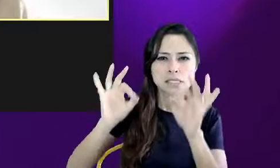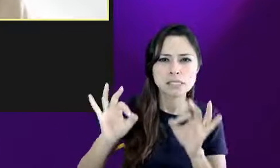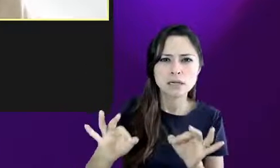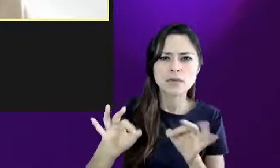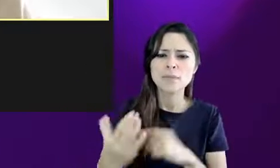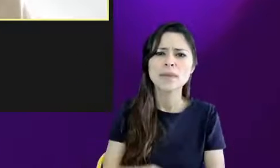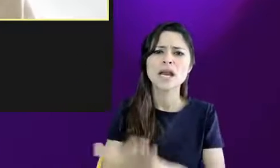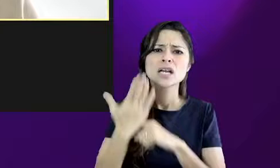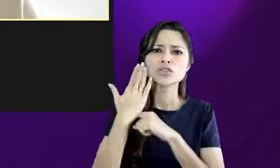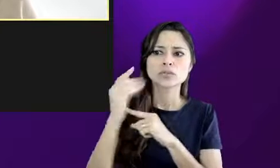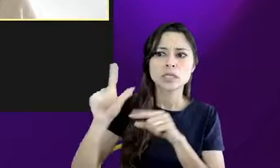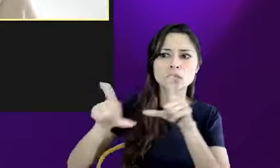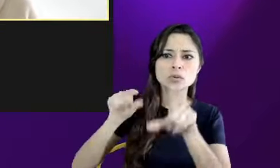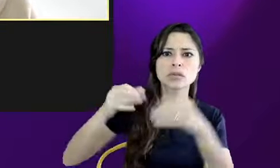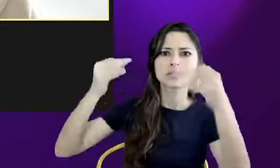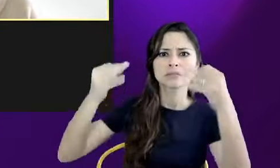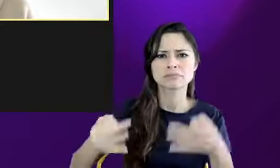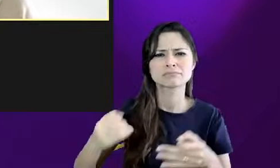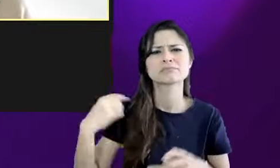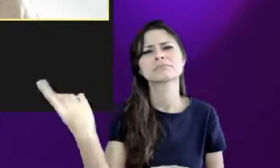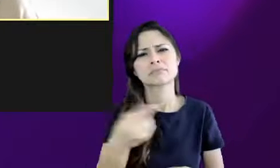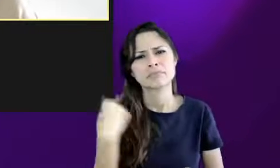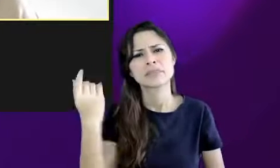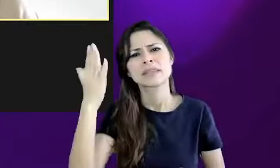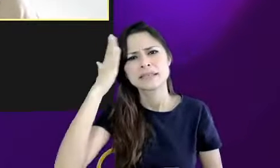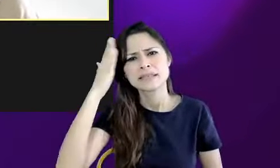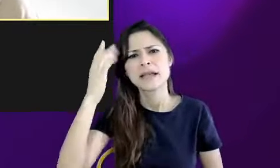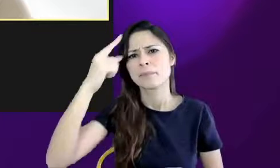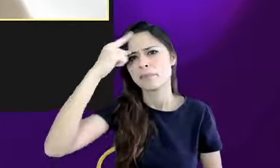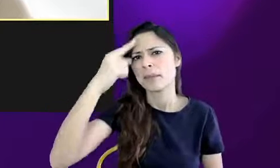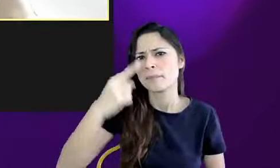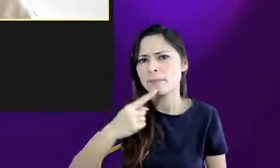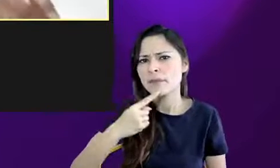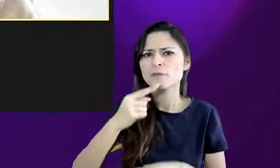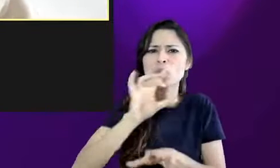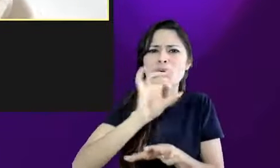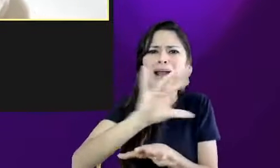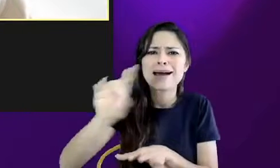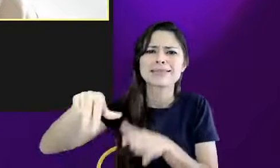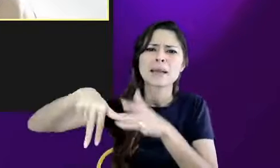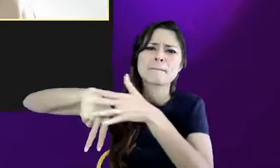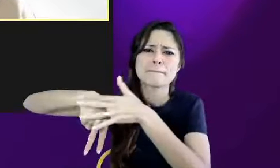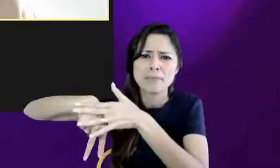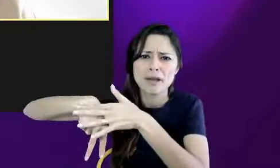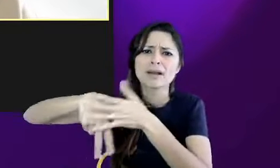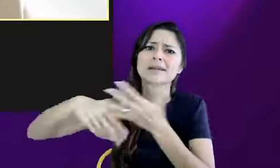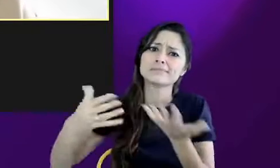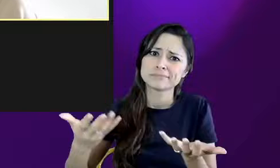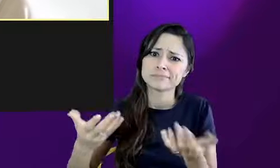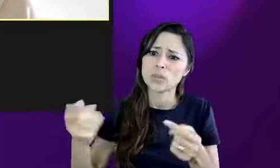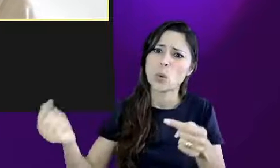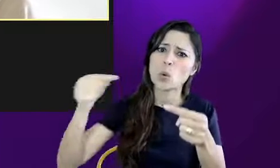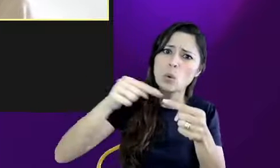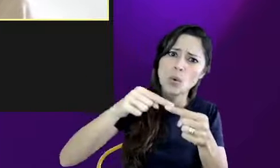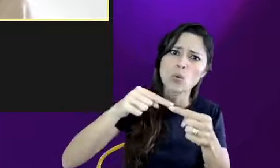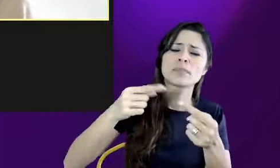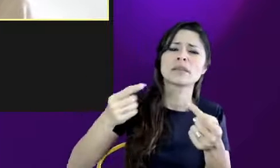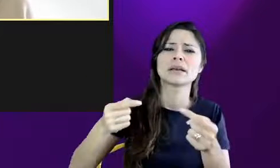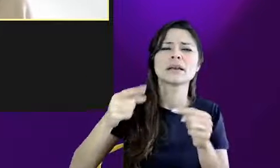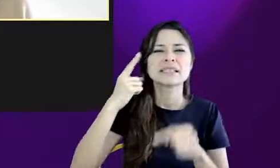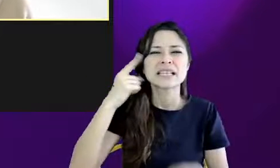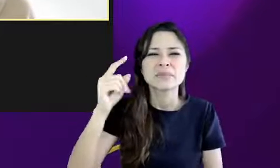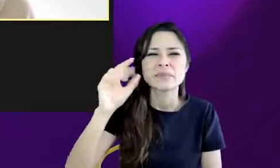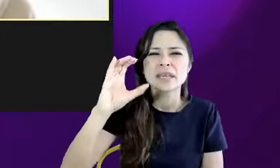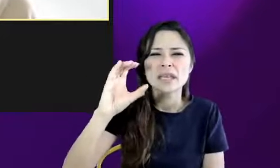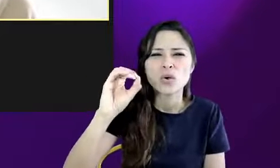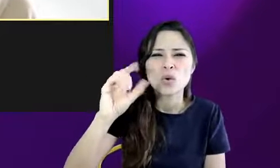gente sabe que, por exemplo, o perfil de expressão gênica de cada paciente interfere na medicação. Na retocolite, por exemplo, tem um